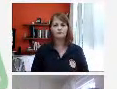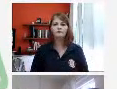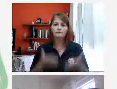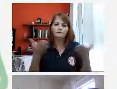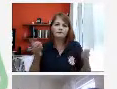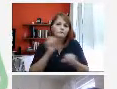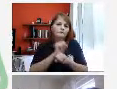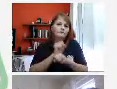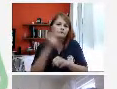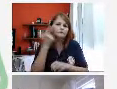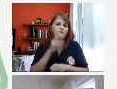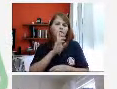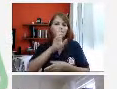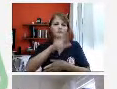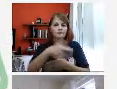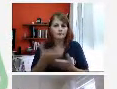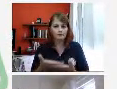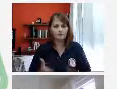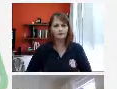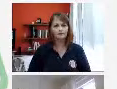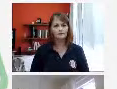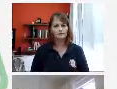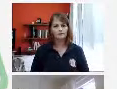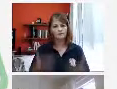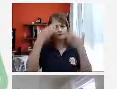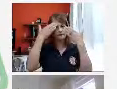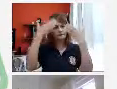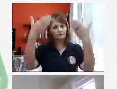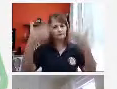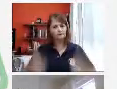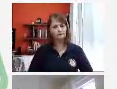tenha conseguido responder e que você tenha entendido. Muito obrigado.